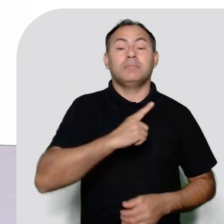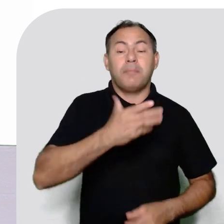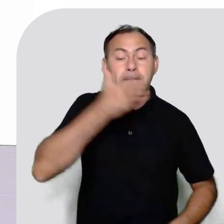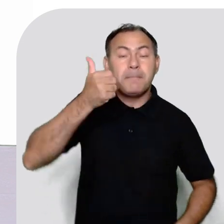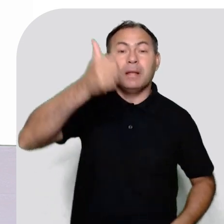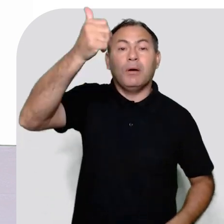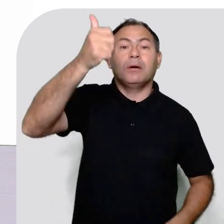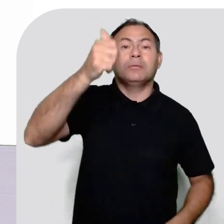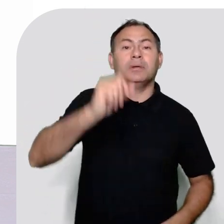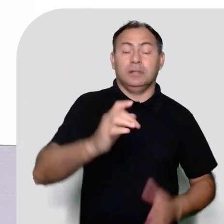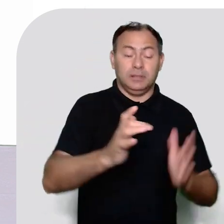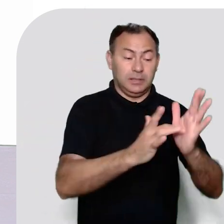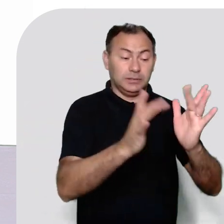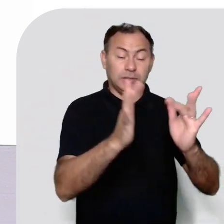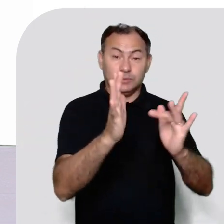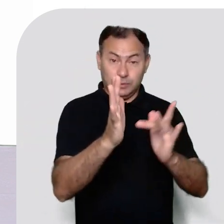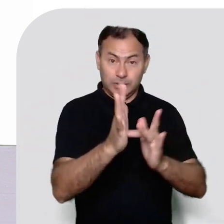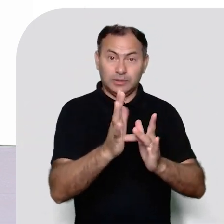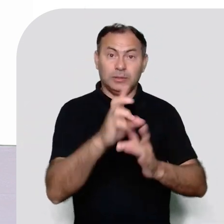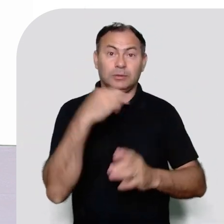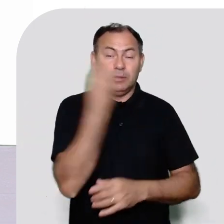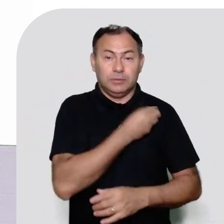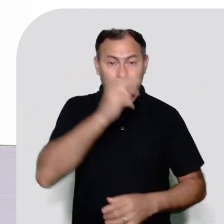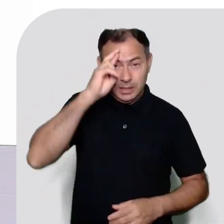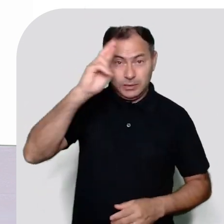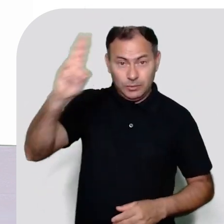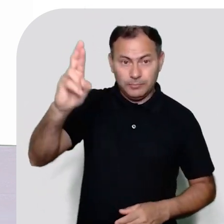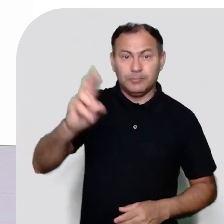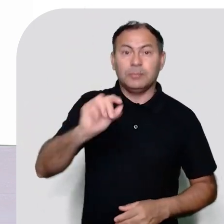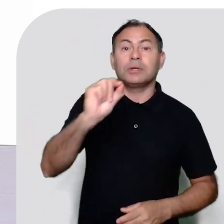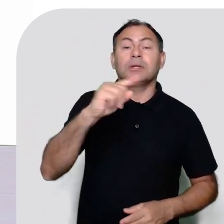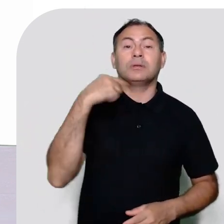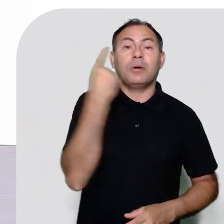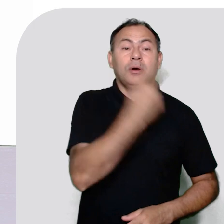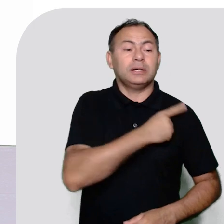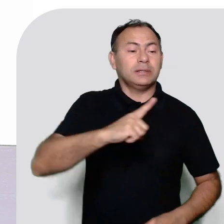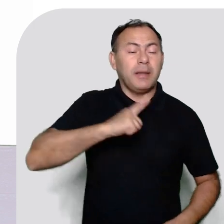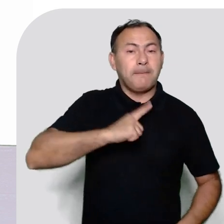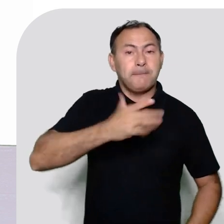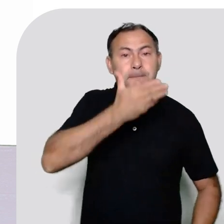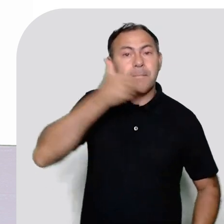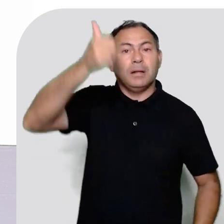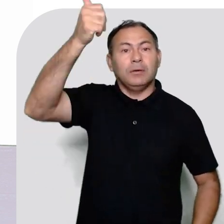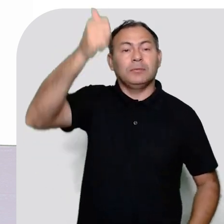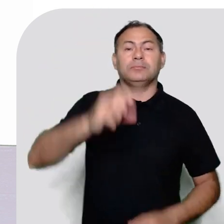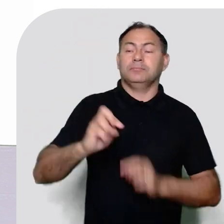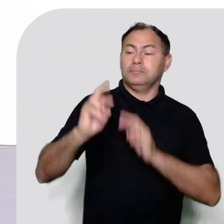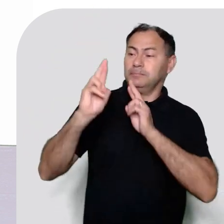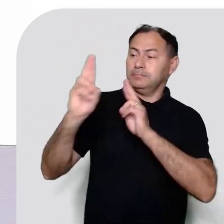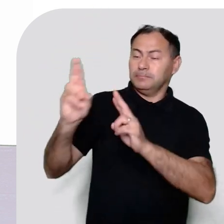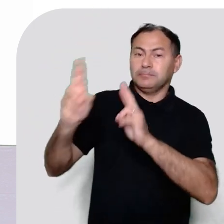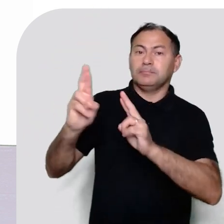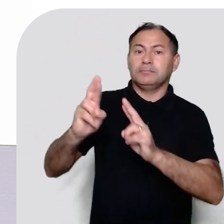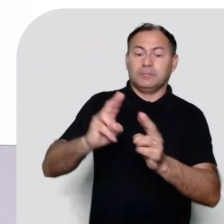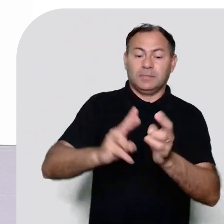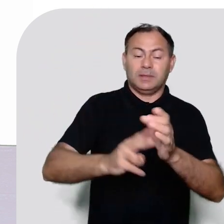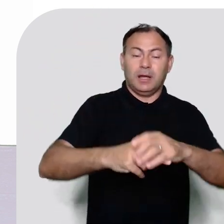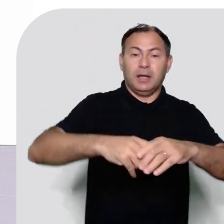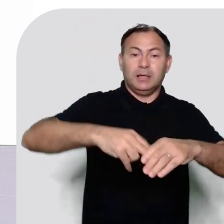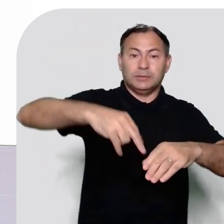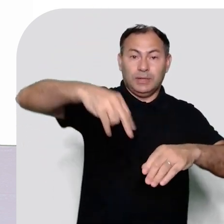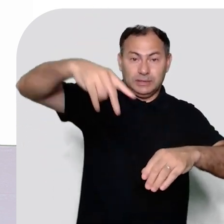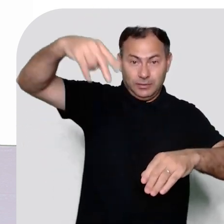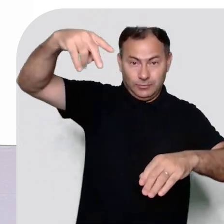melhor? Jesus Cristo, nosso Senhor. O que nós temos de melhor? A esperança da